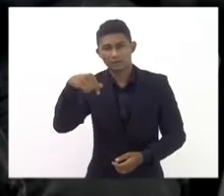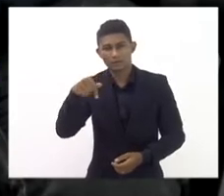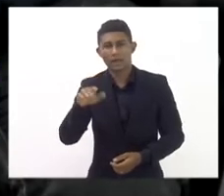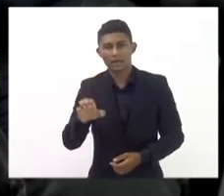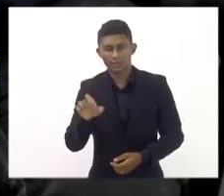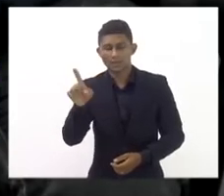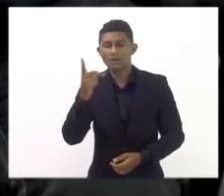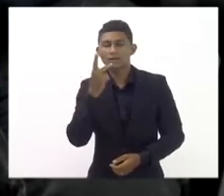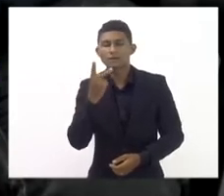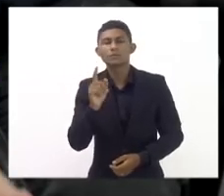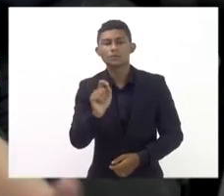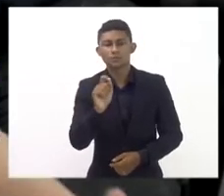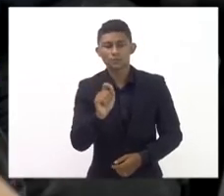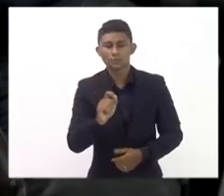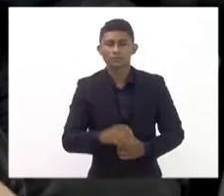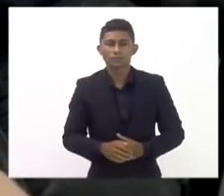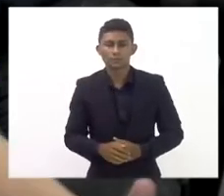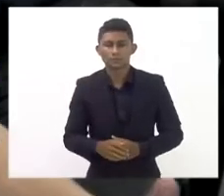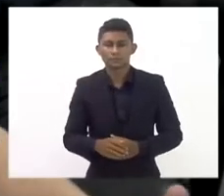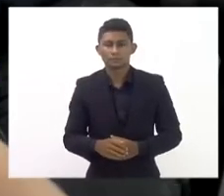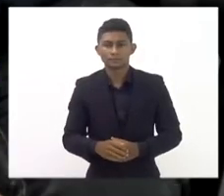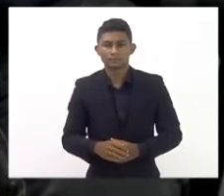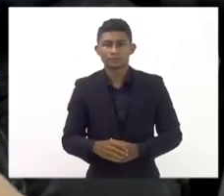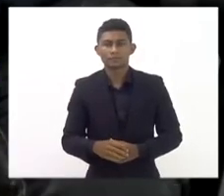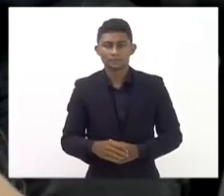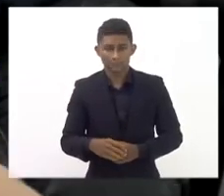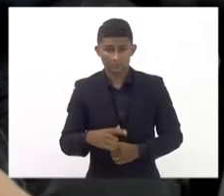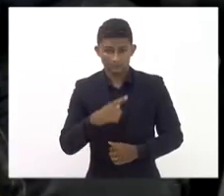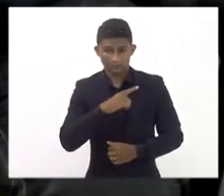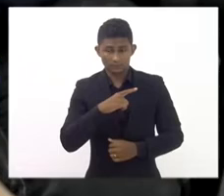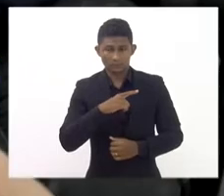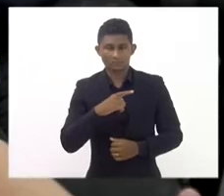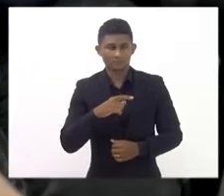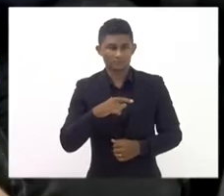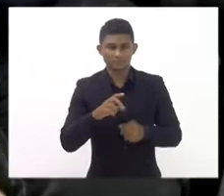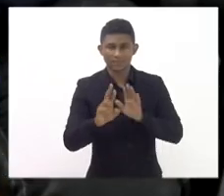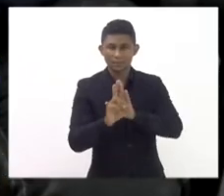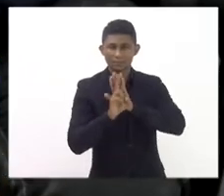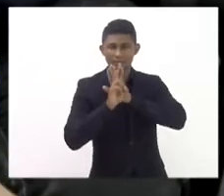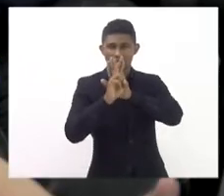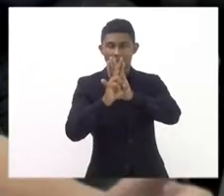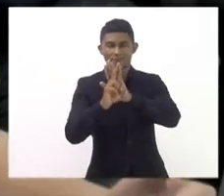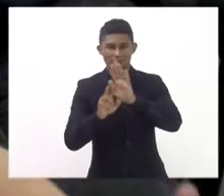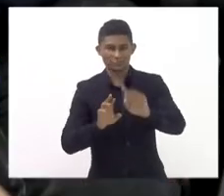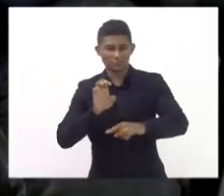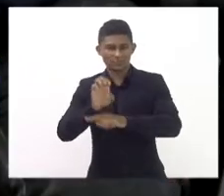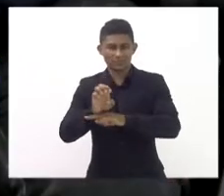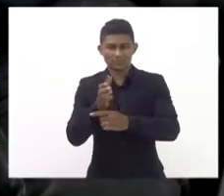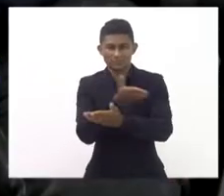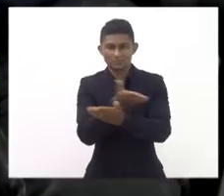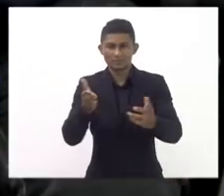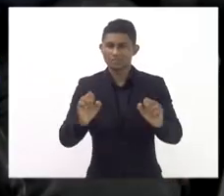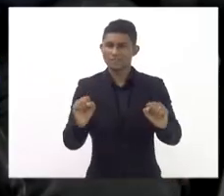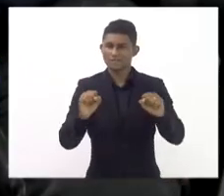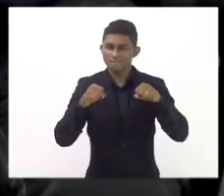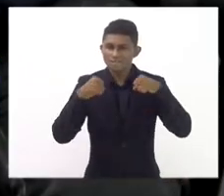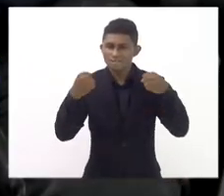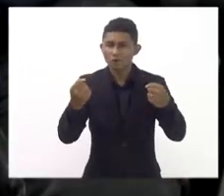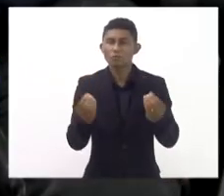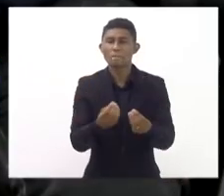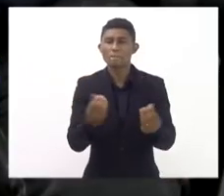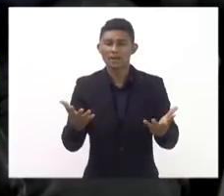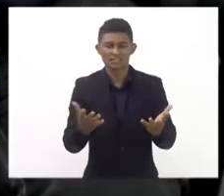comentou que há um esforço de parte de representantes do Estado para que esse direito não seja